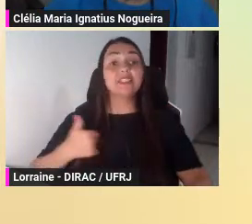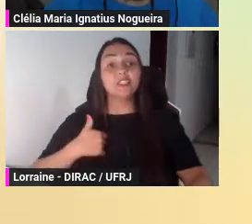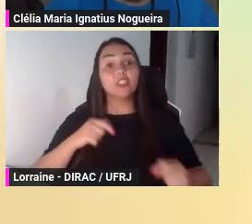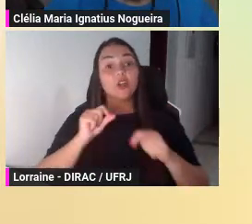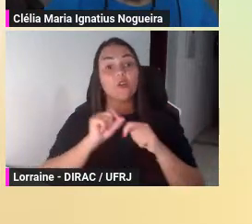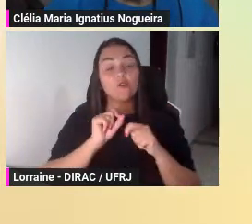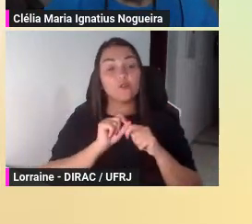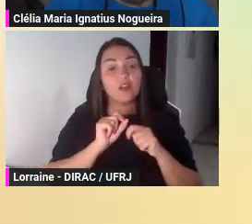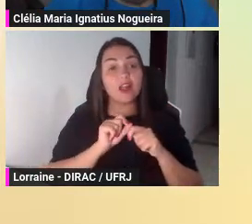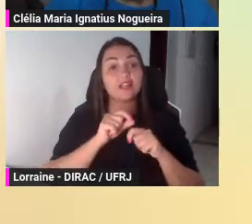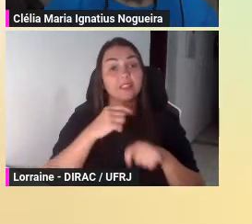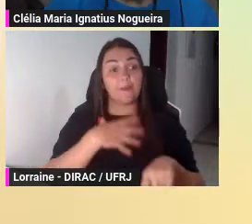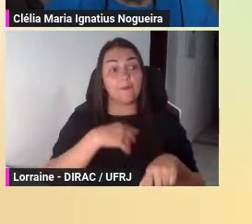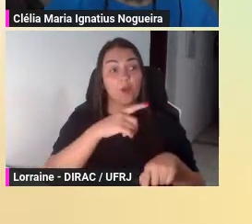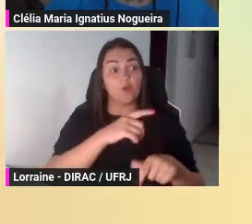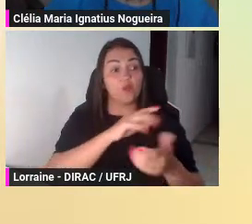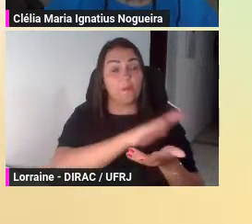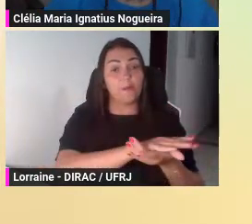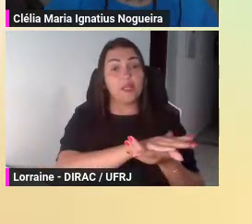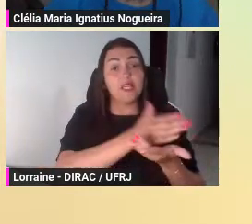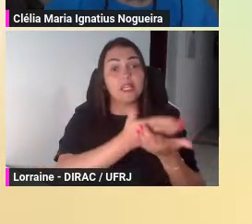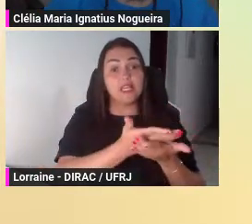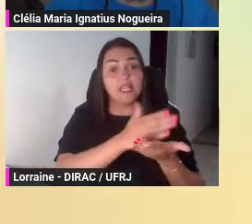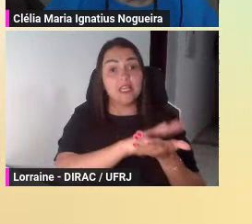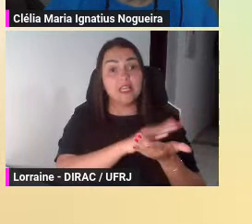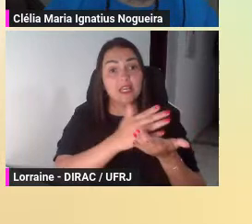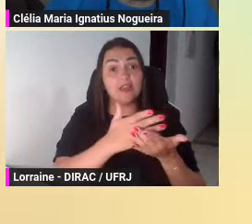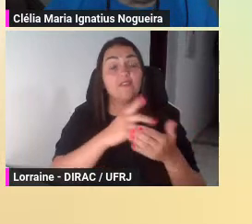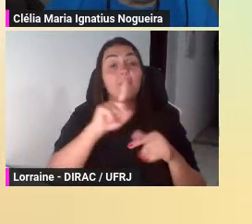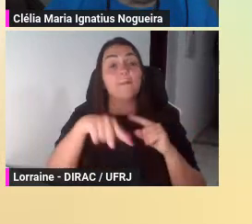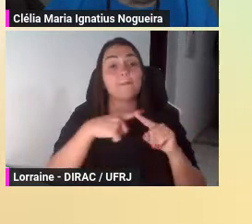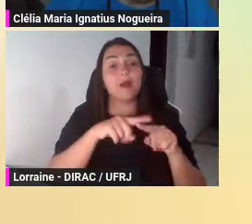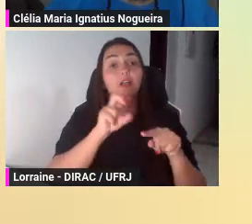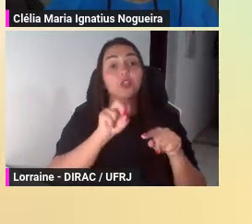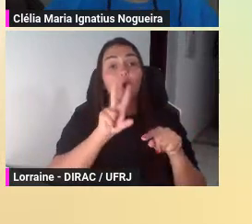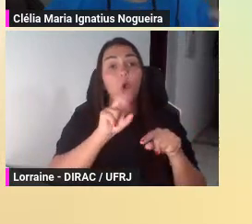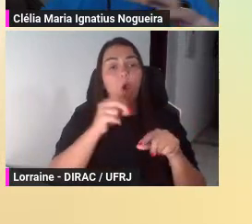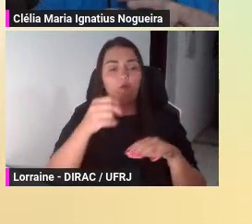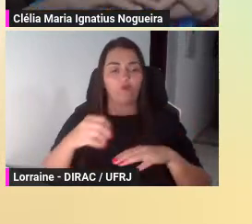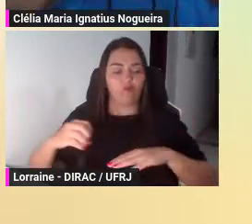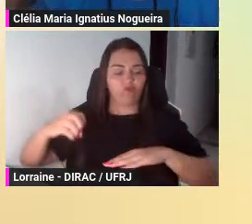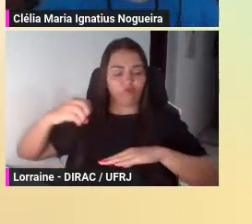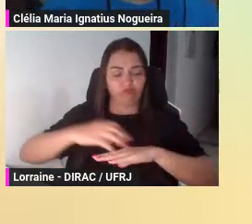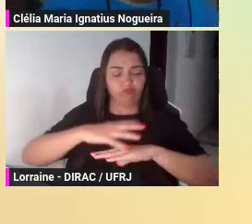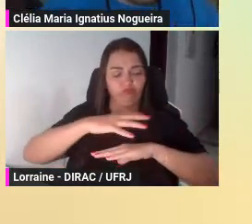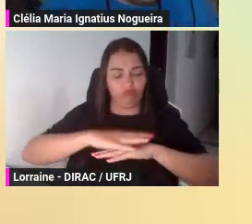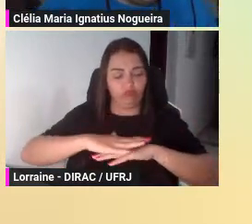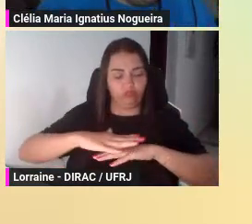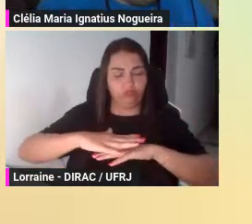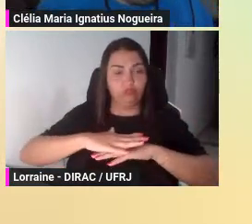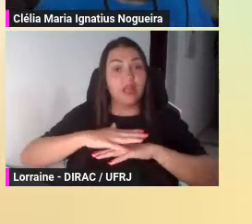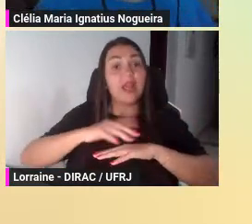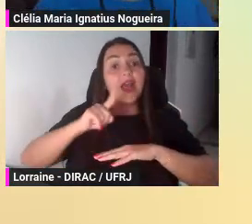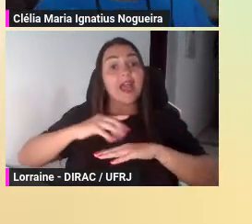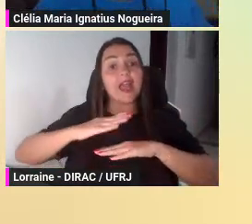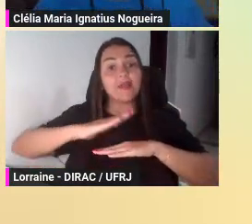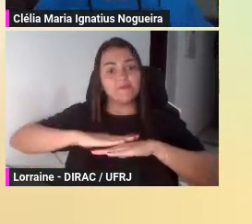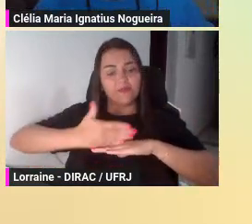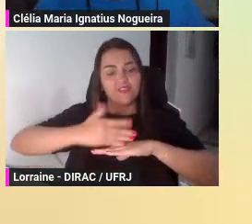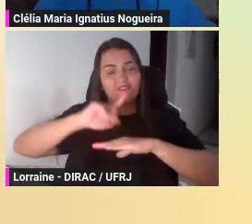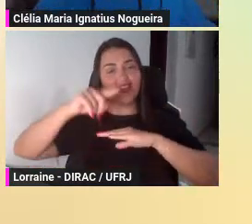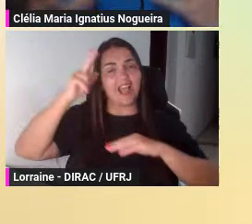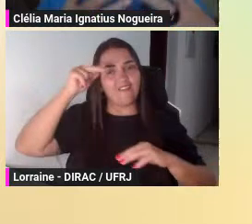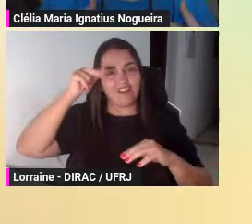filho caprichado com um belo do ovo frito por cima, um bife a cavalo. Aqueles que podem comer de tudo se